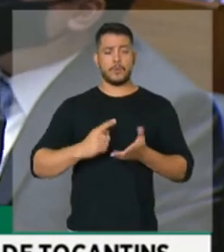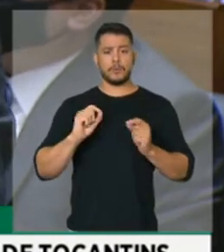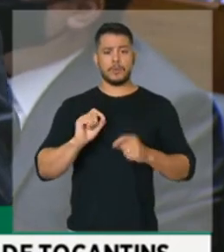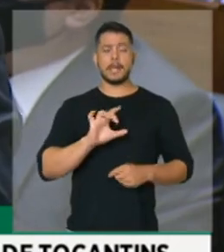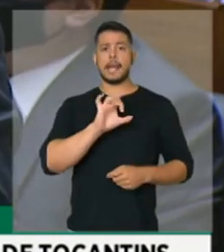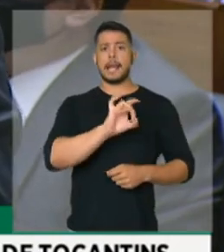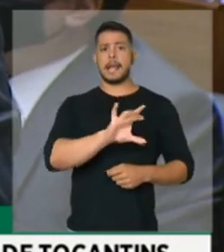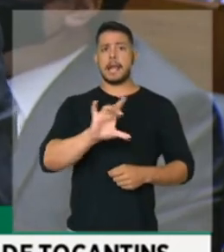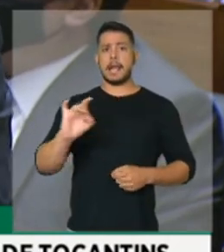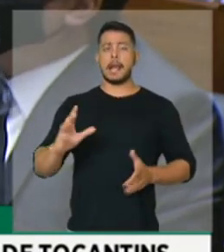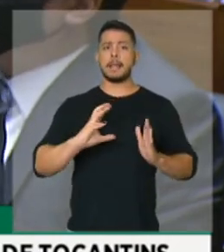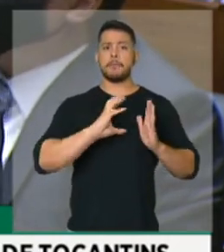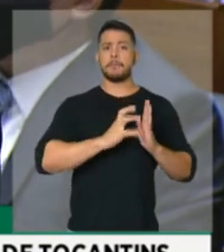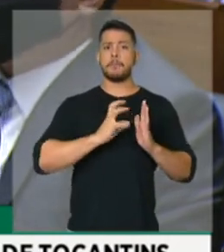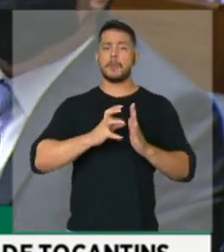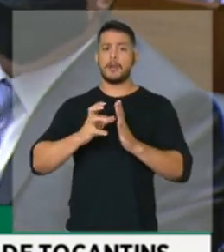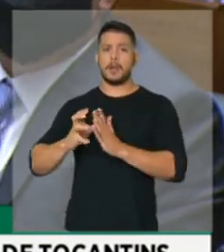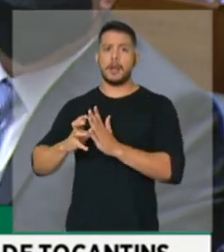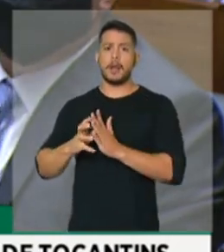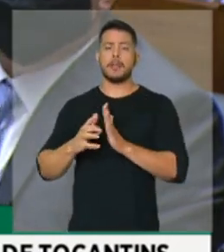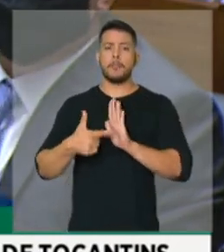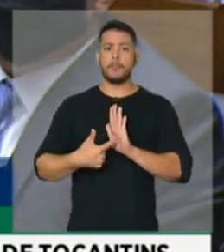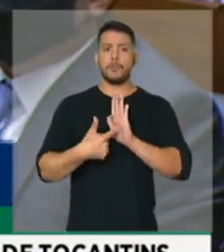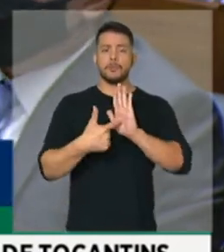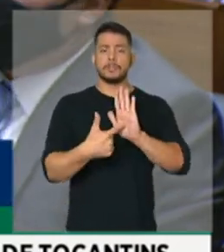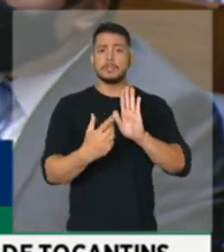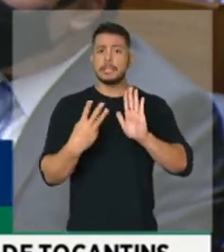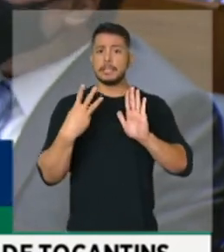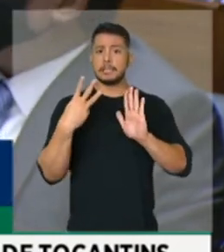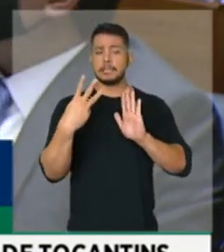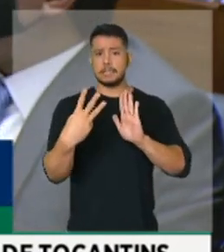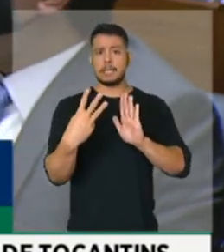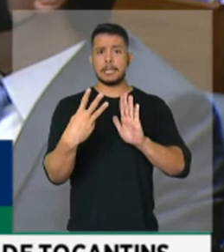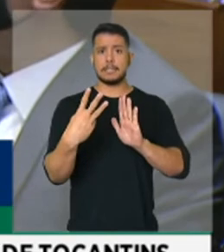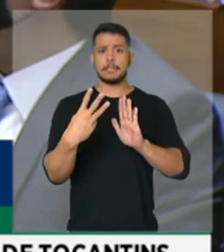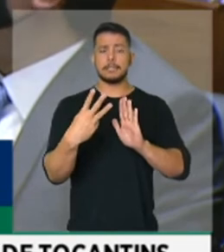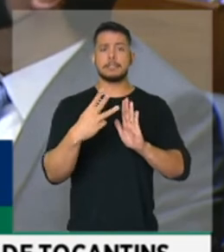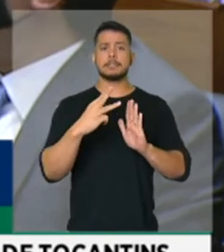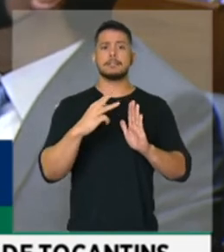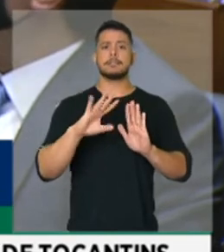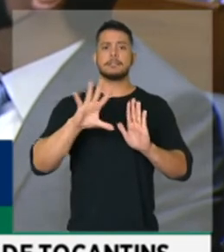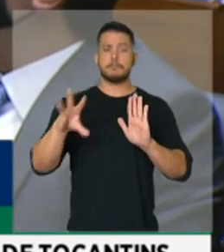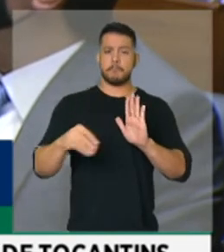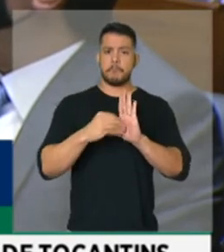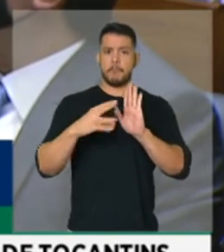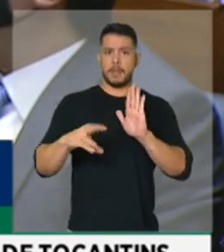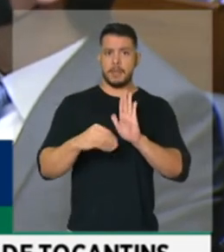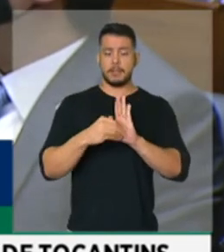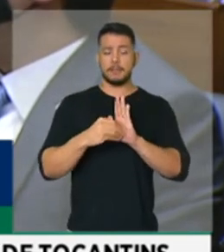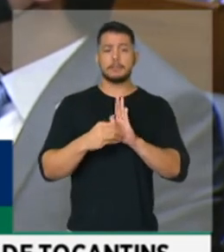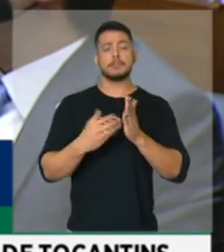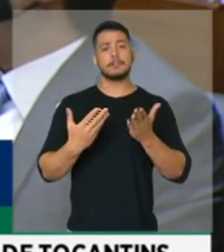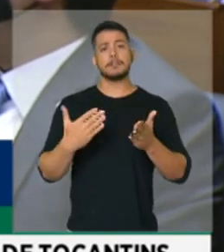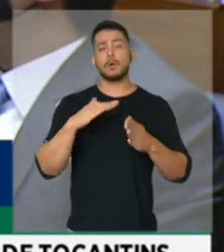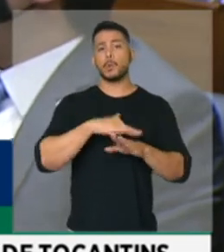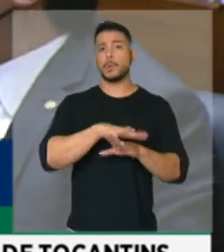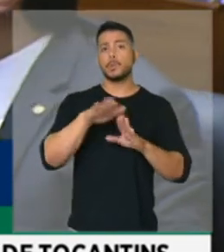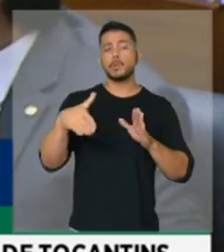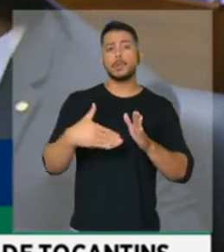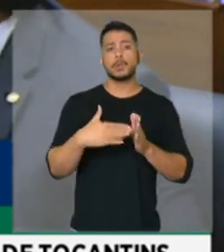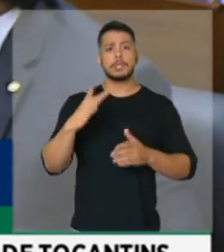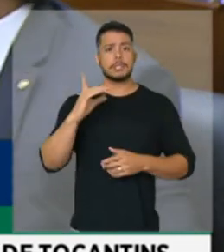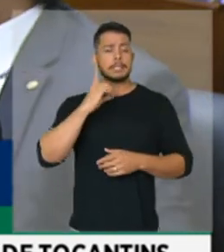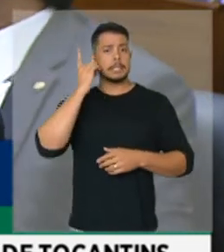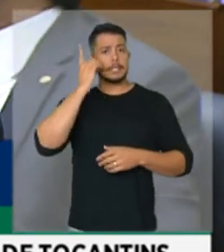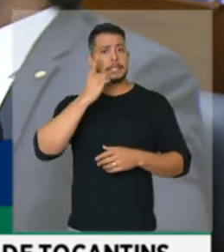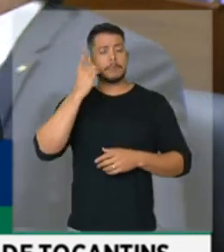apresentasse 3 emendas e todos os deputados assinassem todas as emendas, visto da dificuldade de buscar